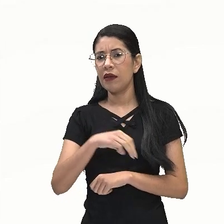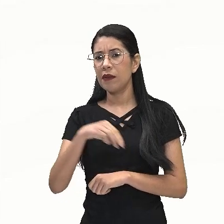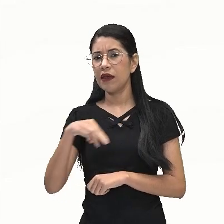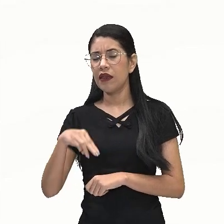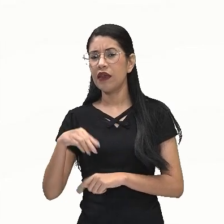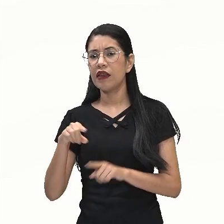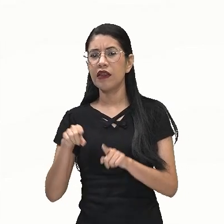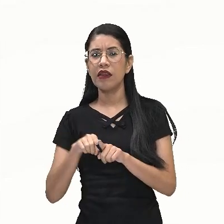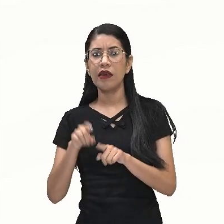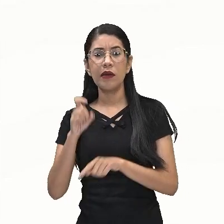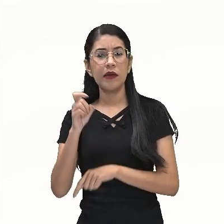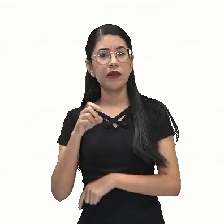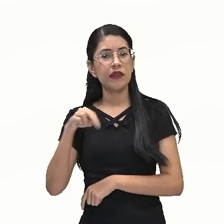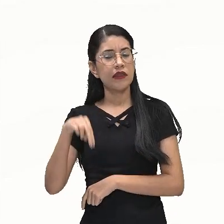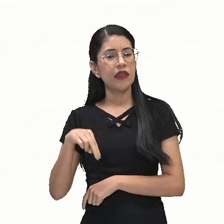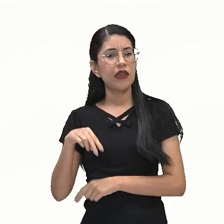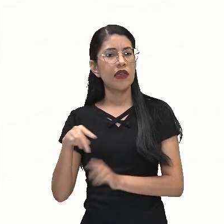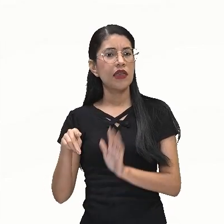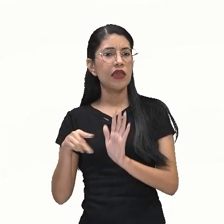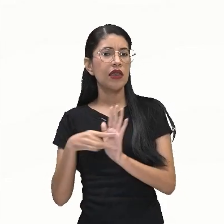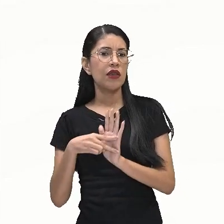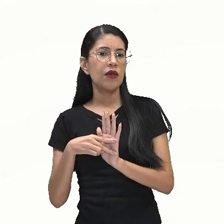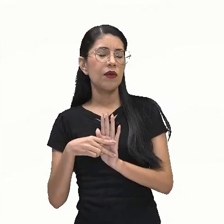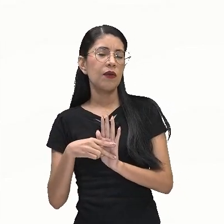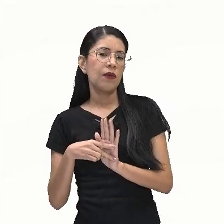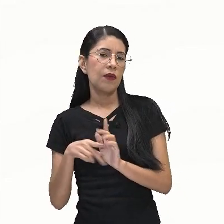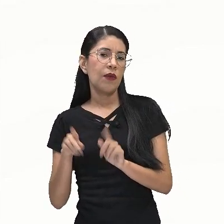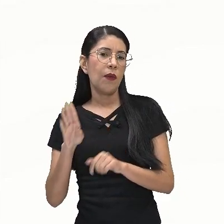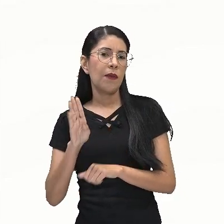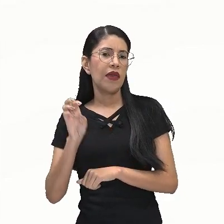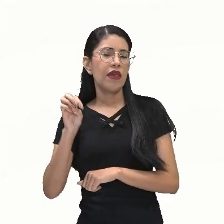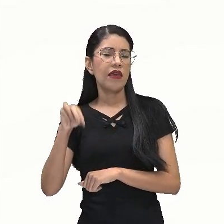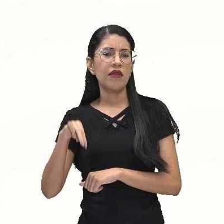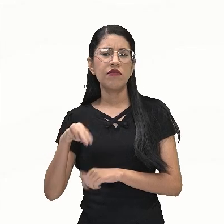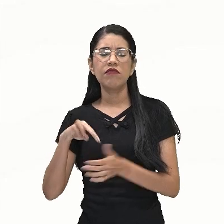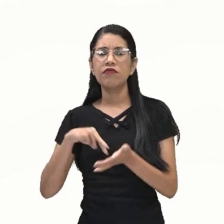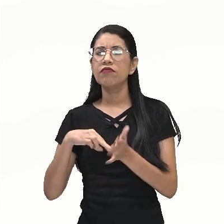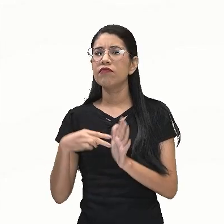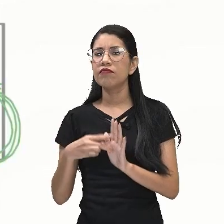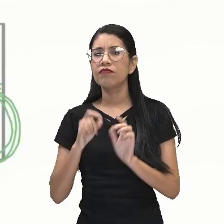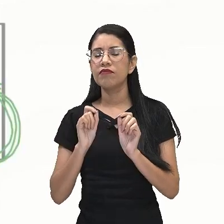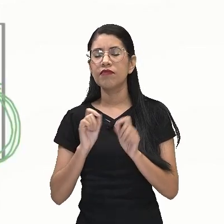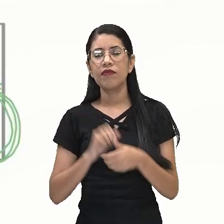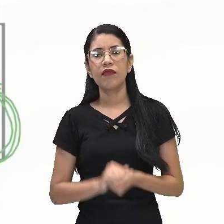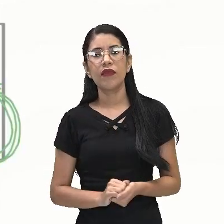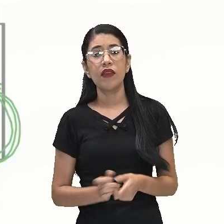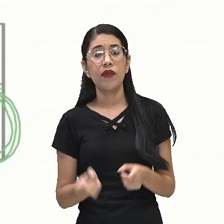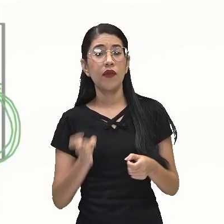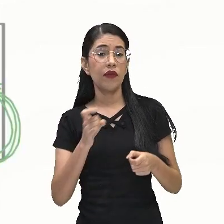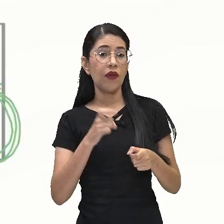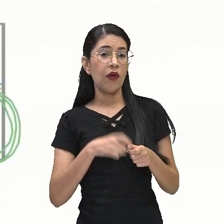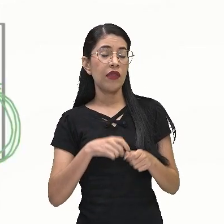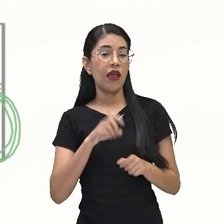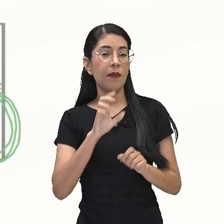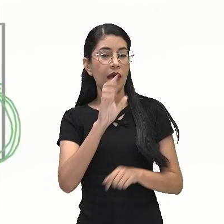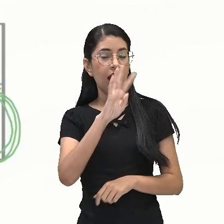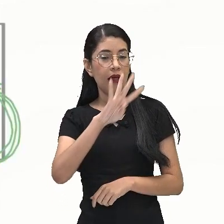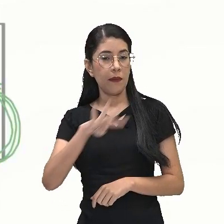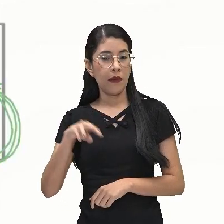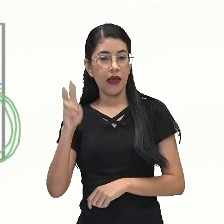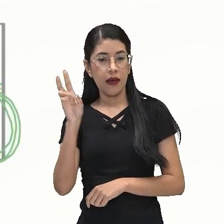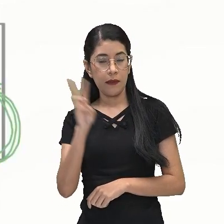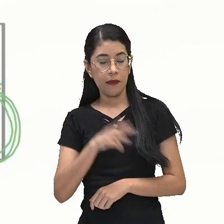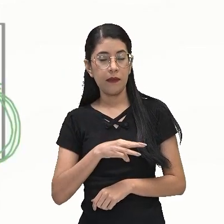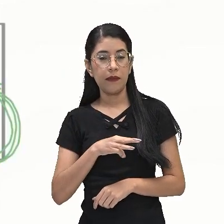que significa o XN e o que significa esse BM. Eu vou voltar exatamente aqui na matriz,